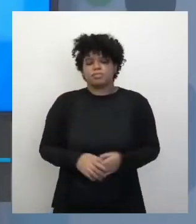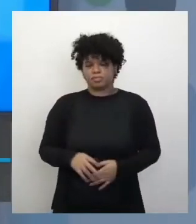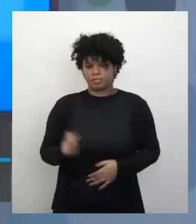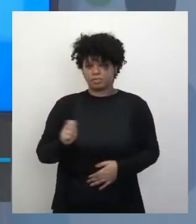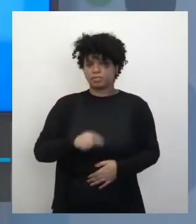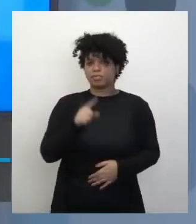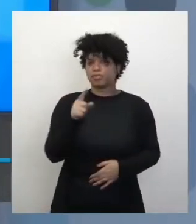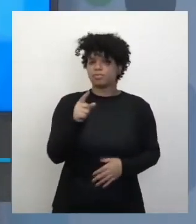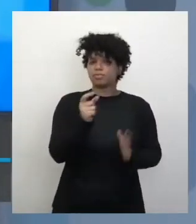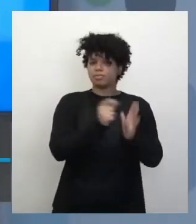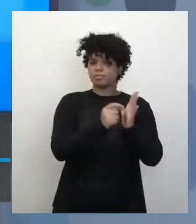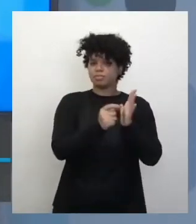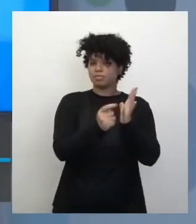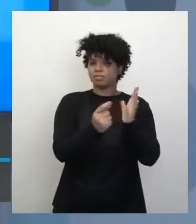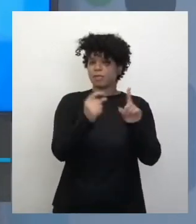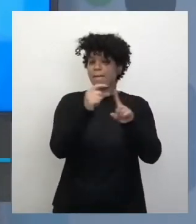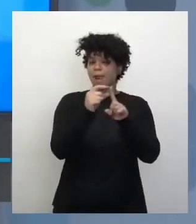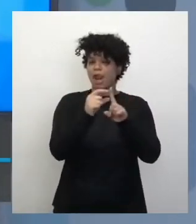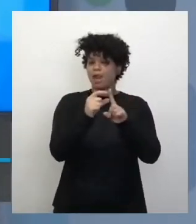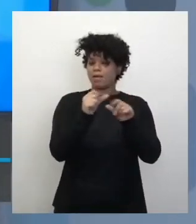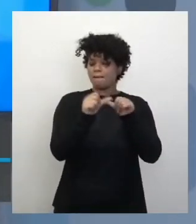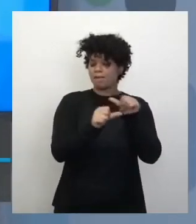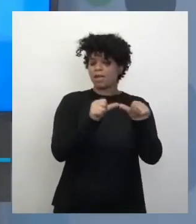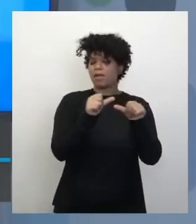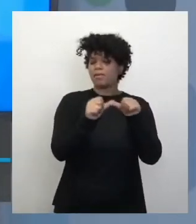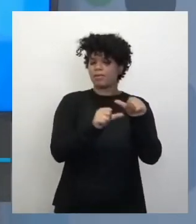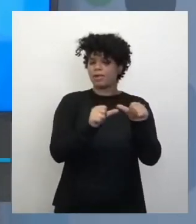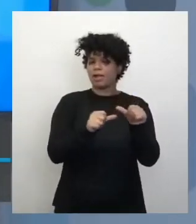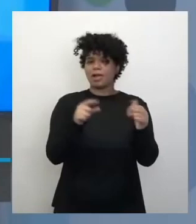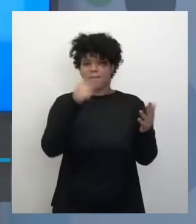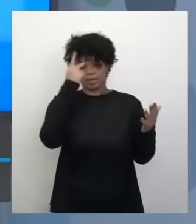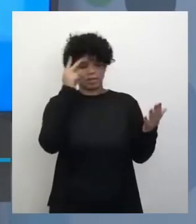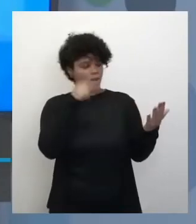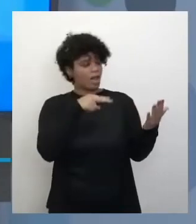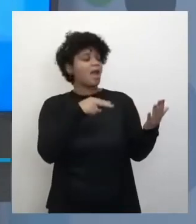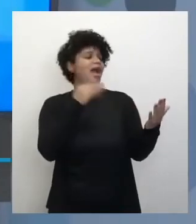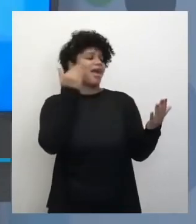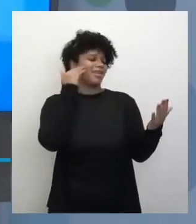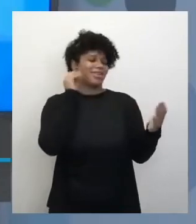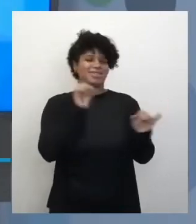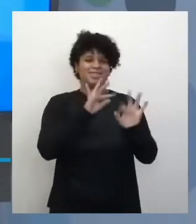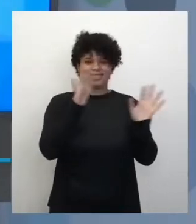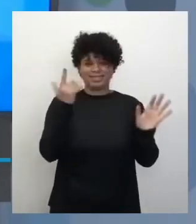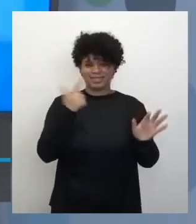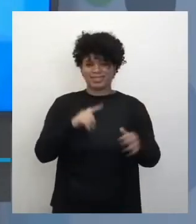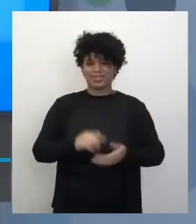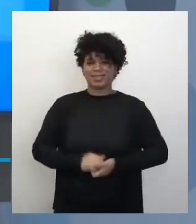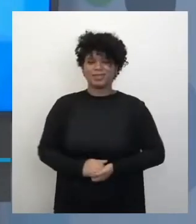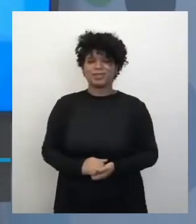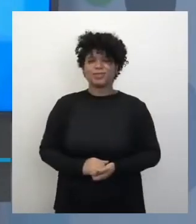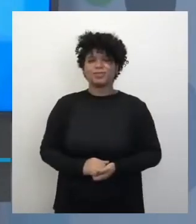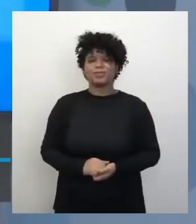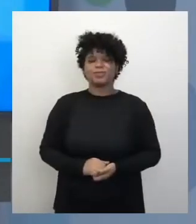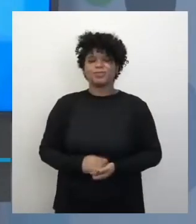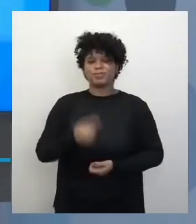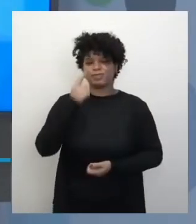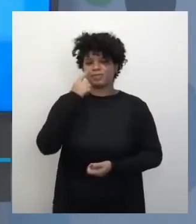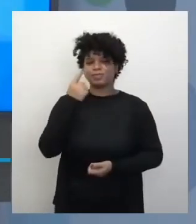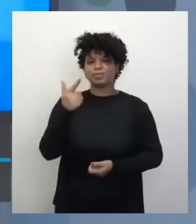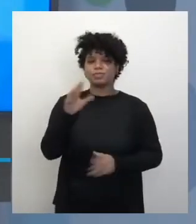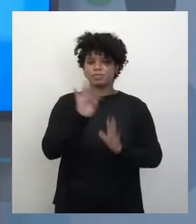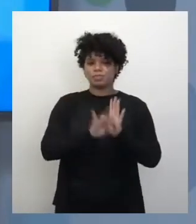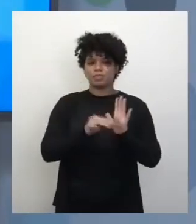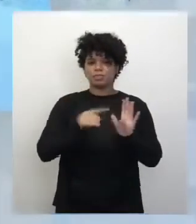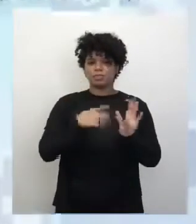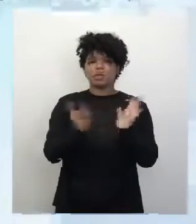pode alcançar esse objetivo de forma mais eficaz. Vamos ver como continua aqui, ó. Trabalhando um texto que está no